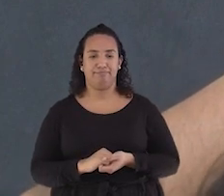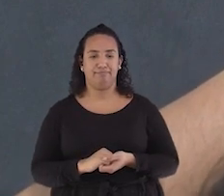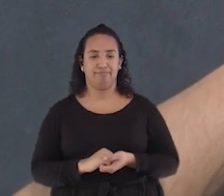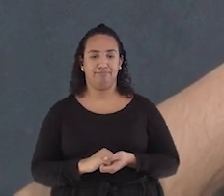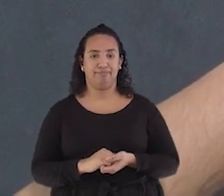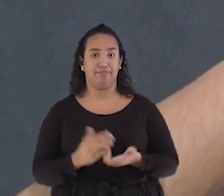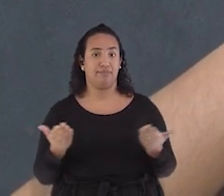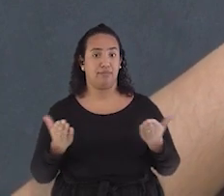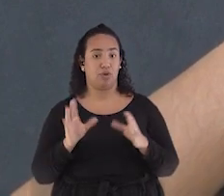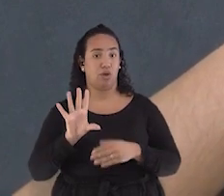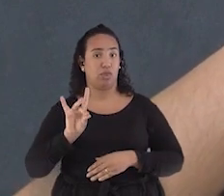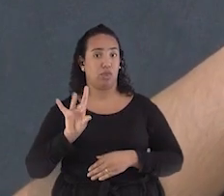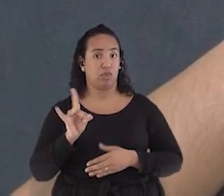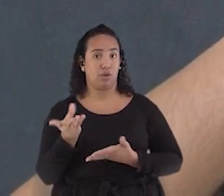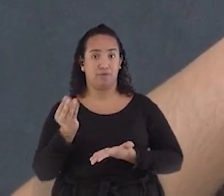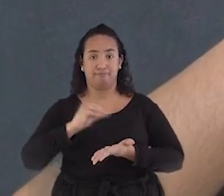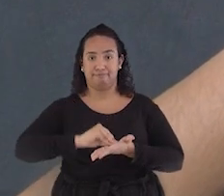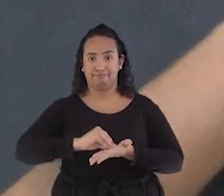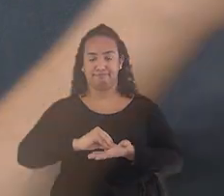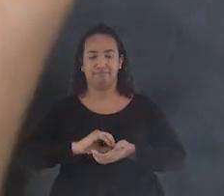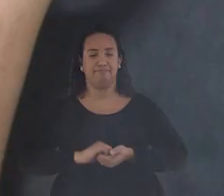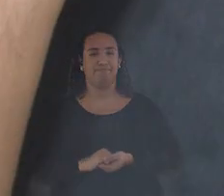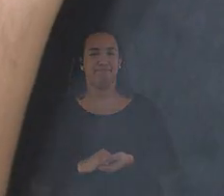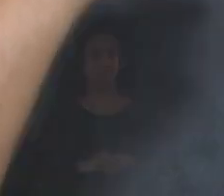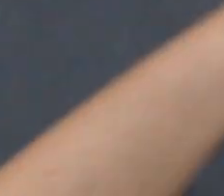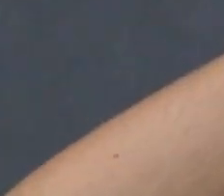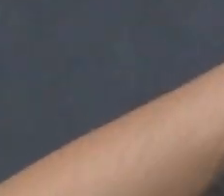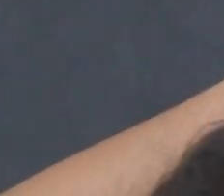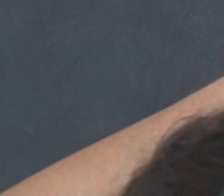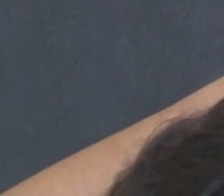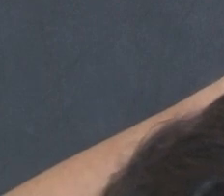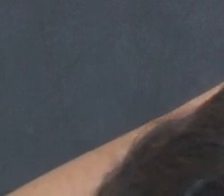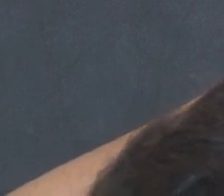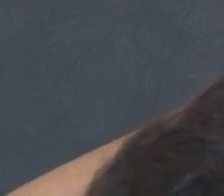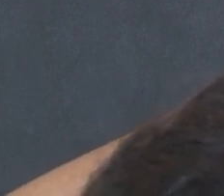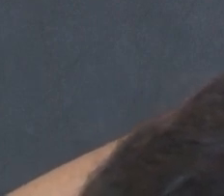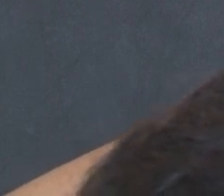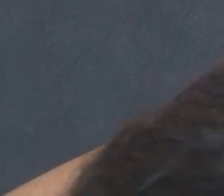relevo. Agora é só colar.